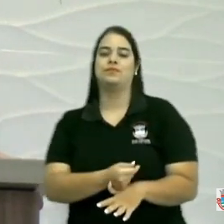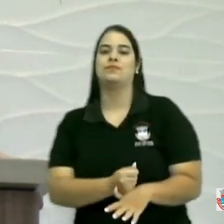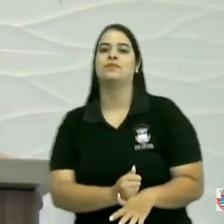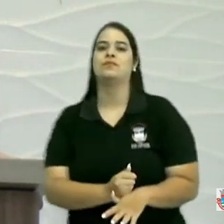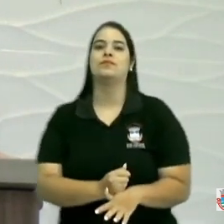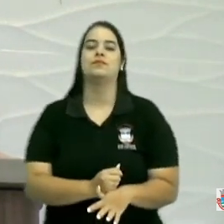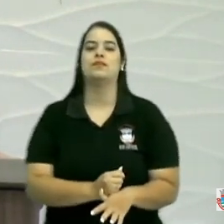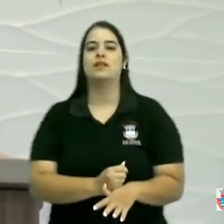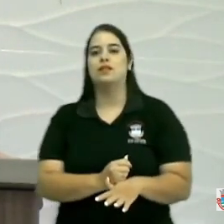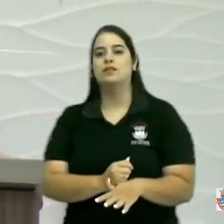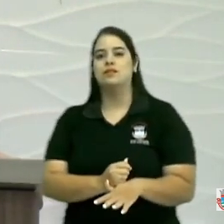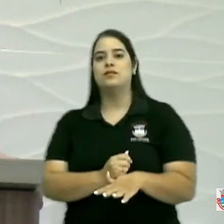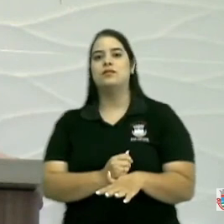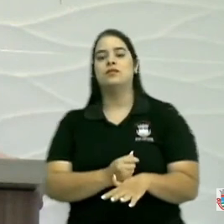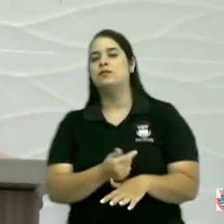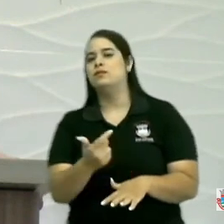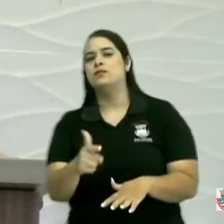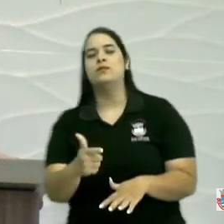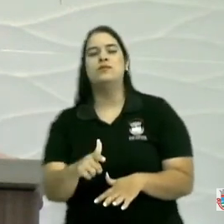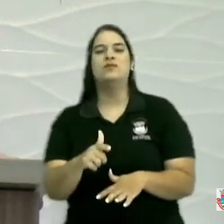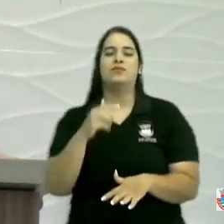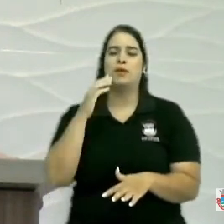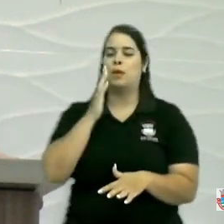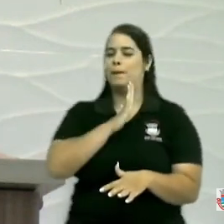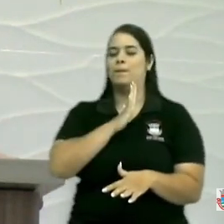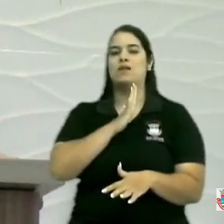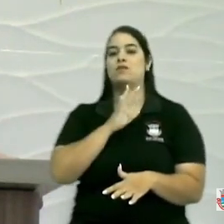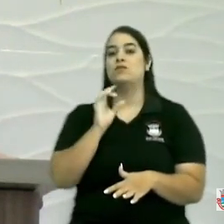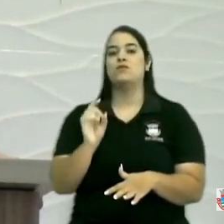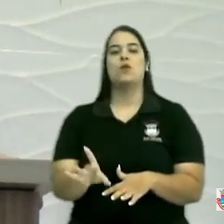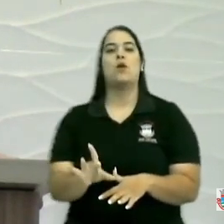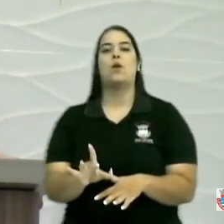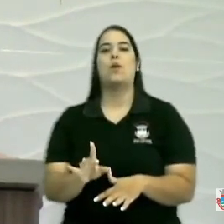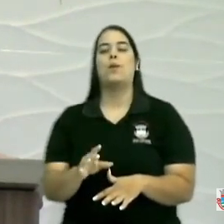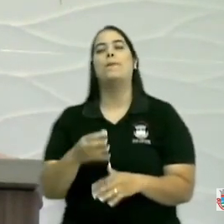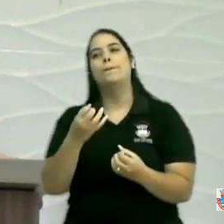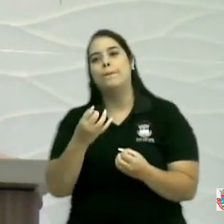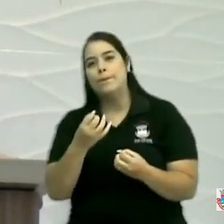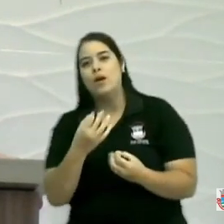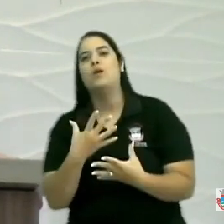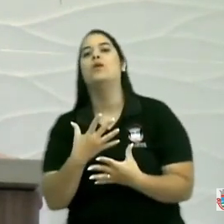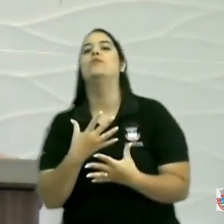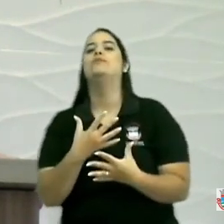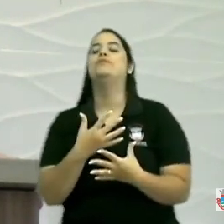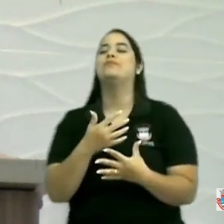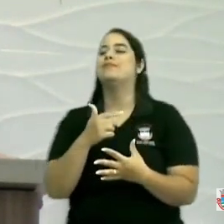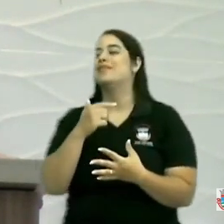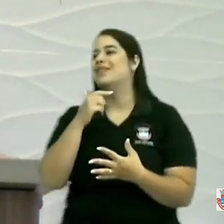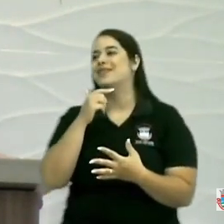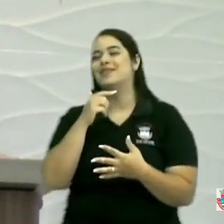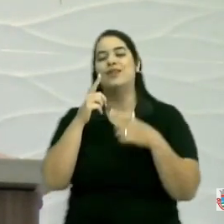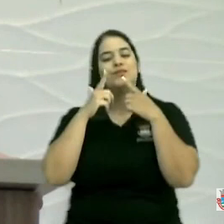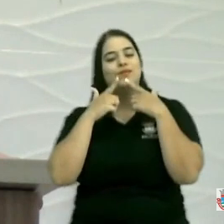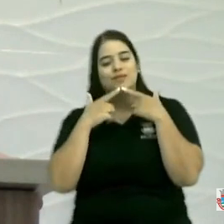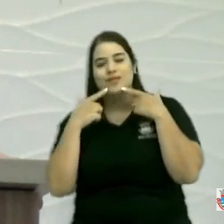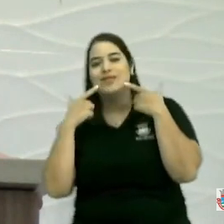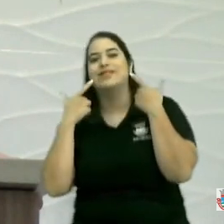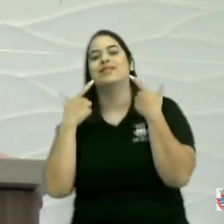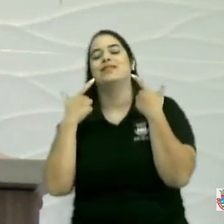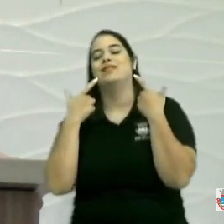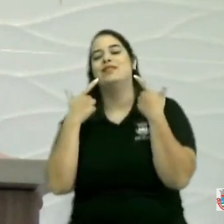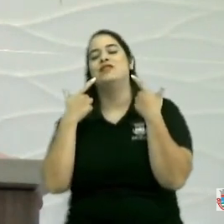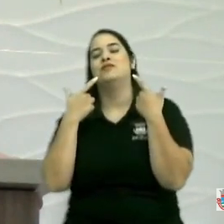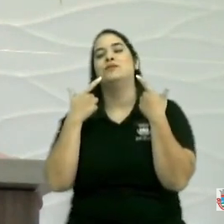conhecia maldade no mundo, porque Homero, né, era bondade, era generosidade, era sorriso aberto, era acolhimento. Então, a